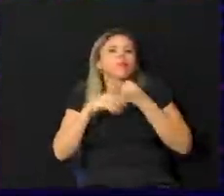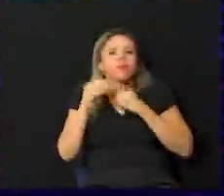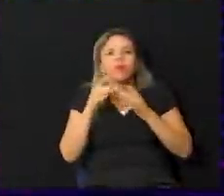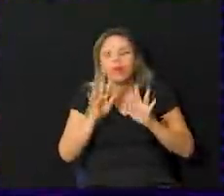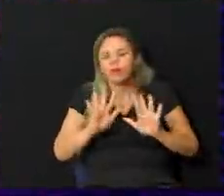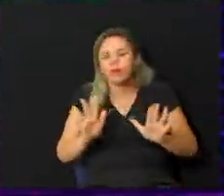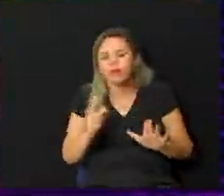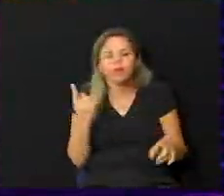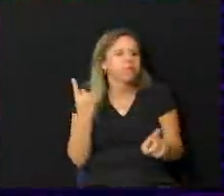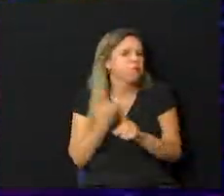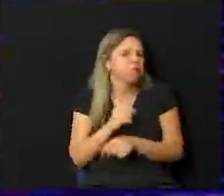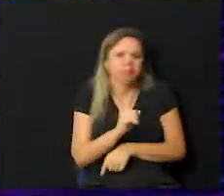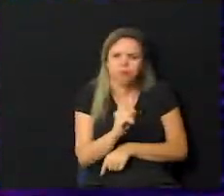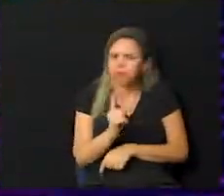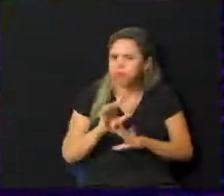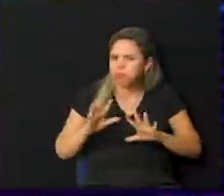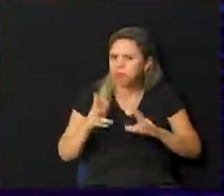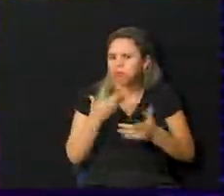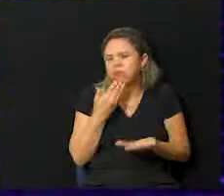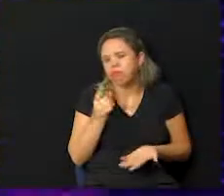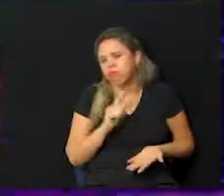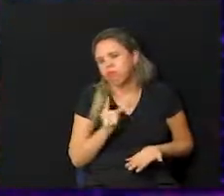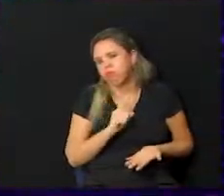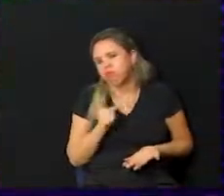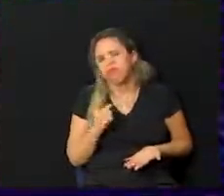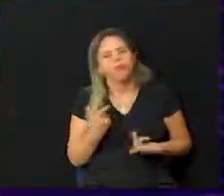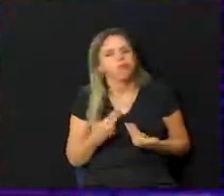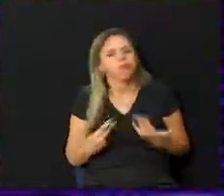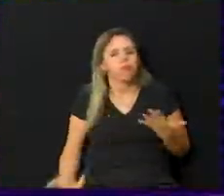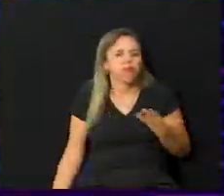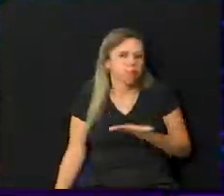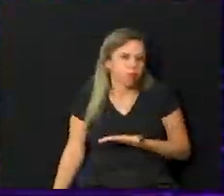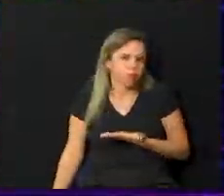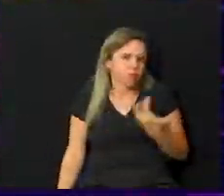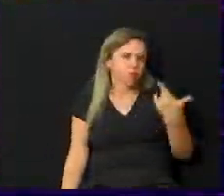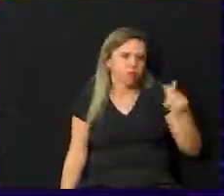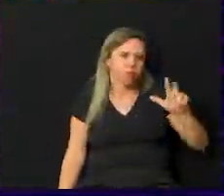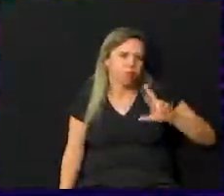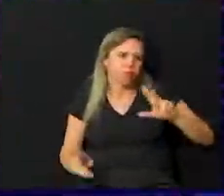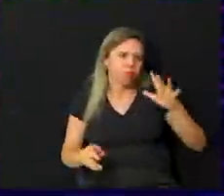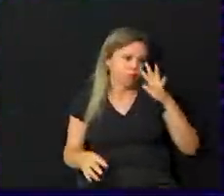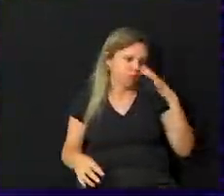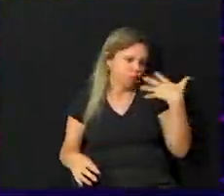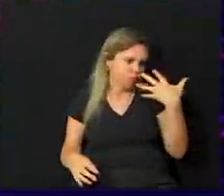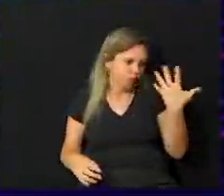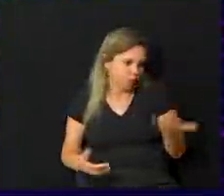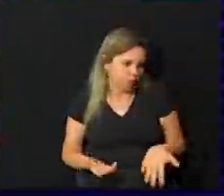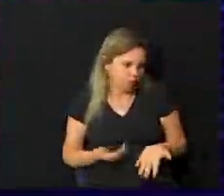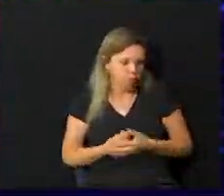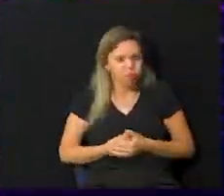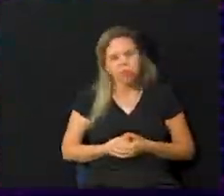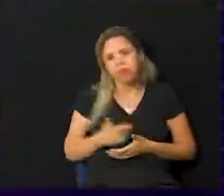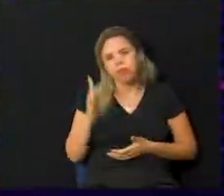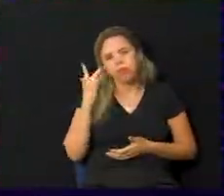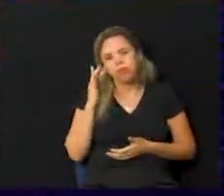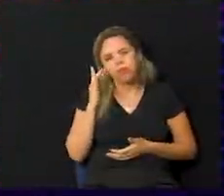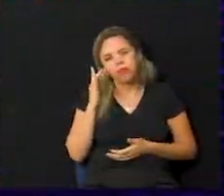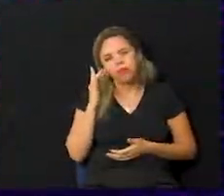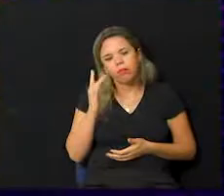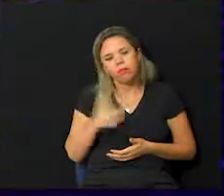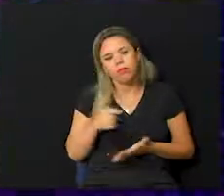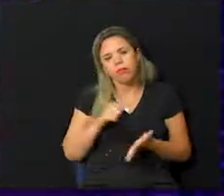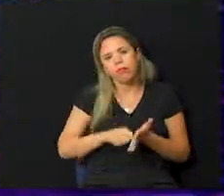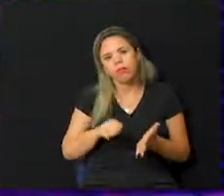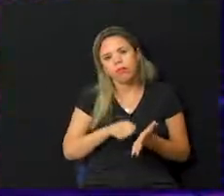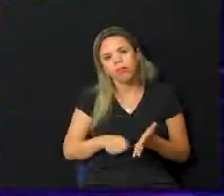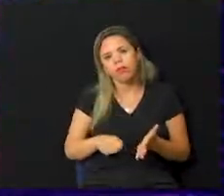Óbvio, mas você não encontra com tanta facilidade quanto você encontra, por exemplo, outros tipos de romance, né? Então, eu acho